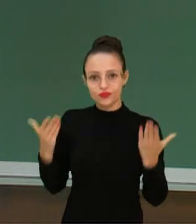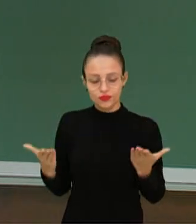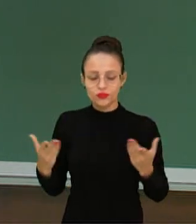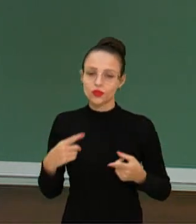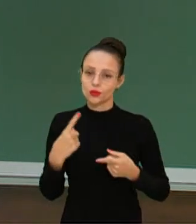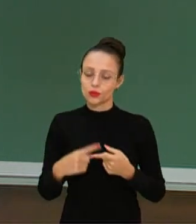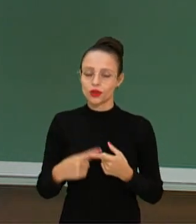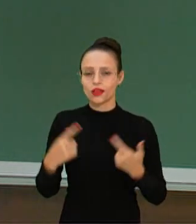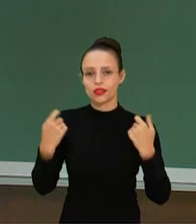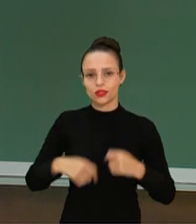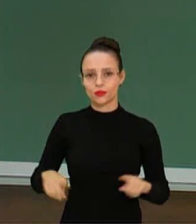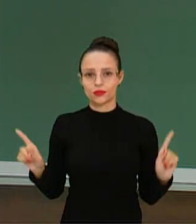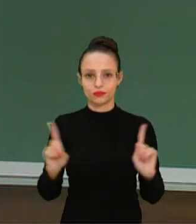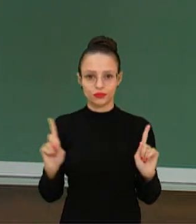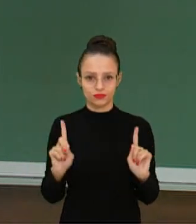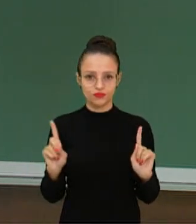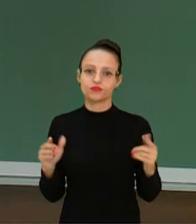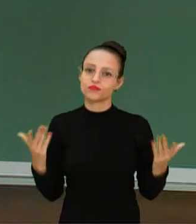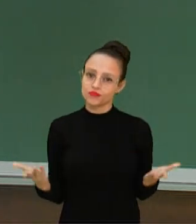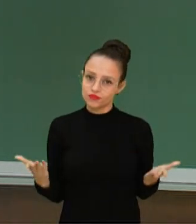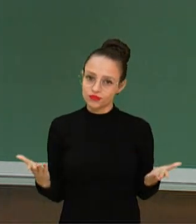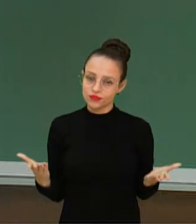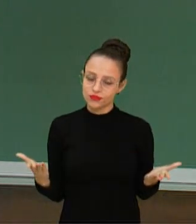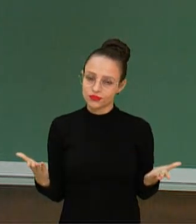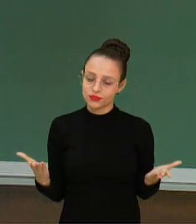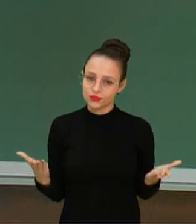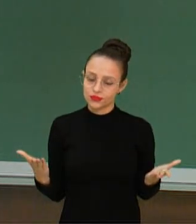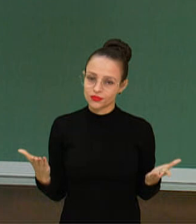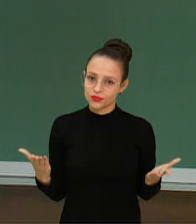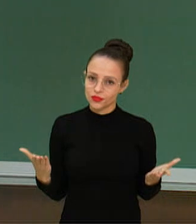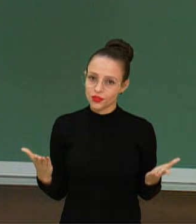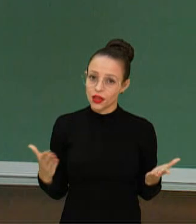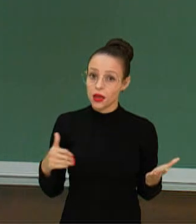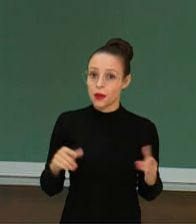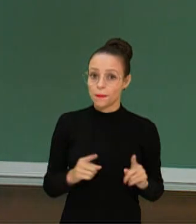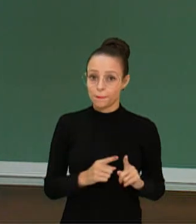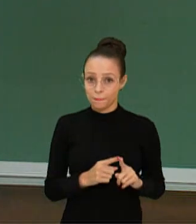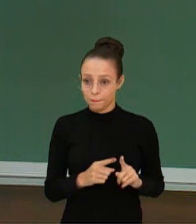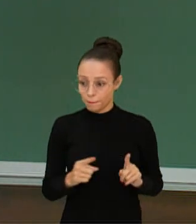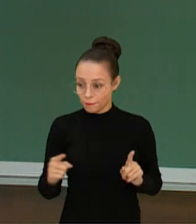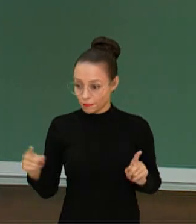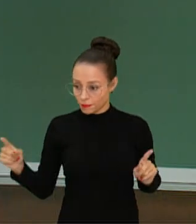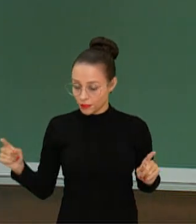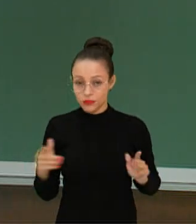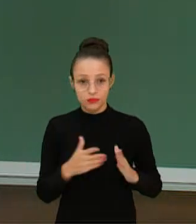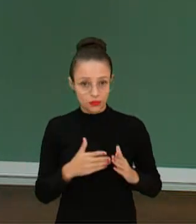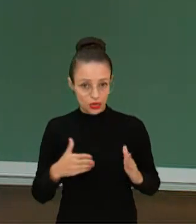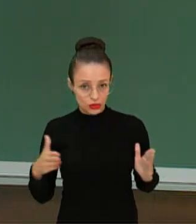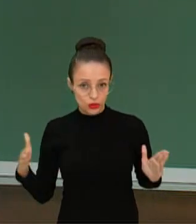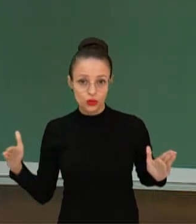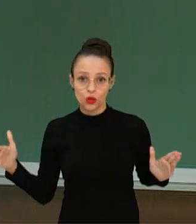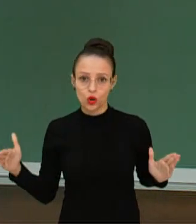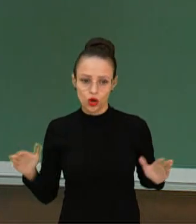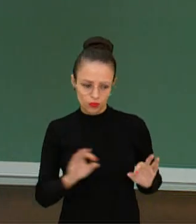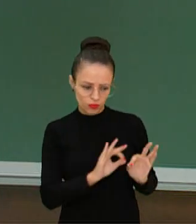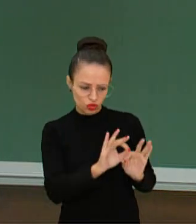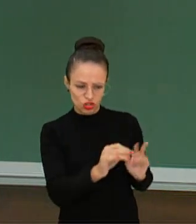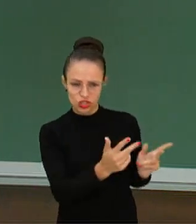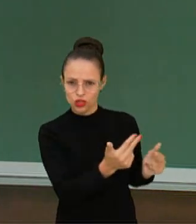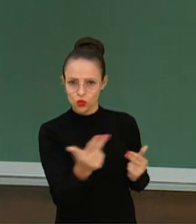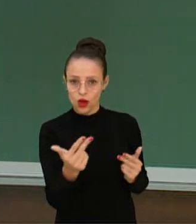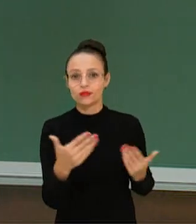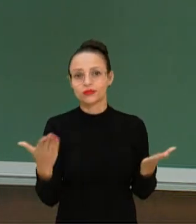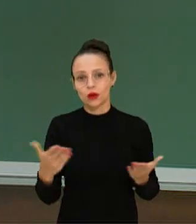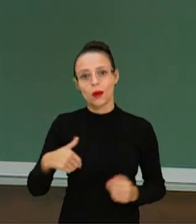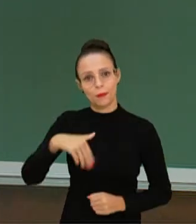por quê? Porque a gente não vai precisar delas. Quanto maior o comprimento da piscina, mantendo as outras medidas fixas,